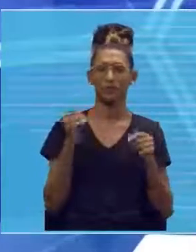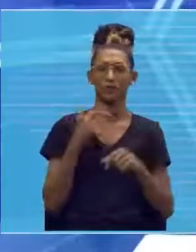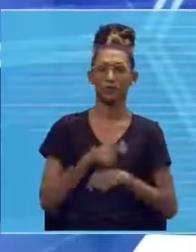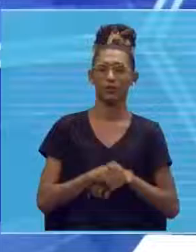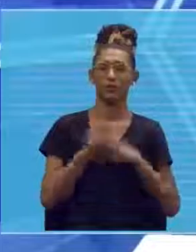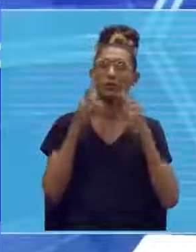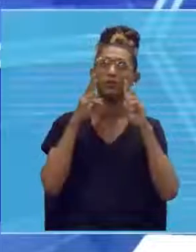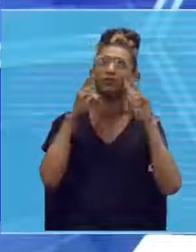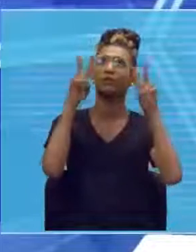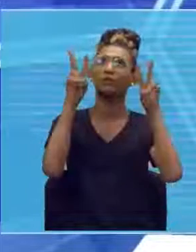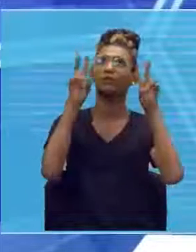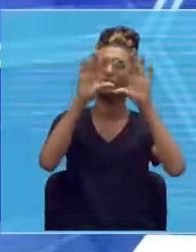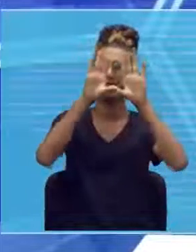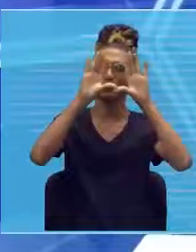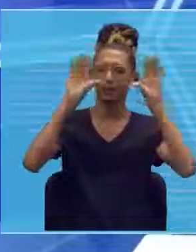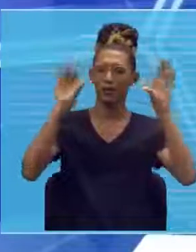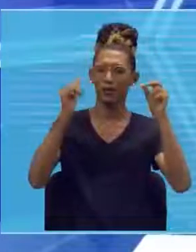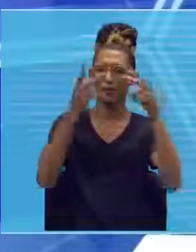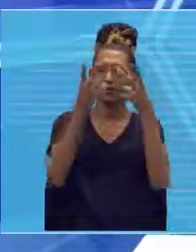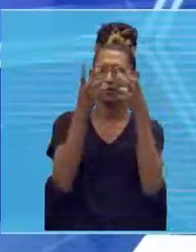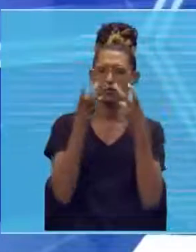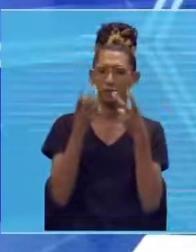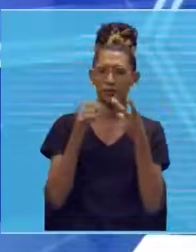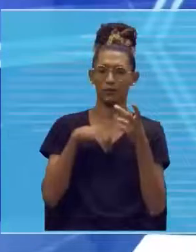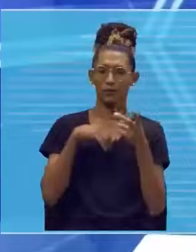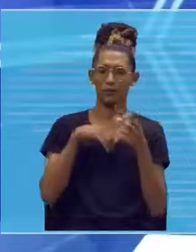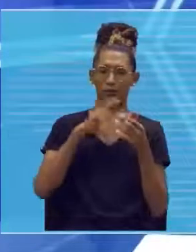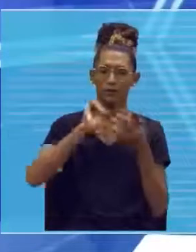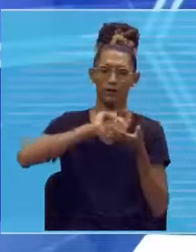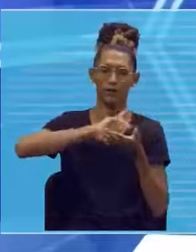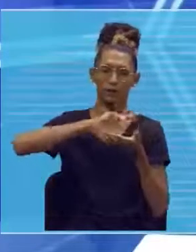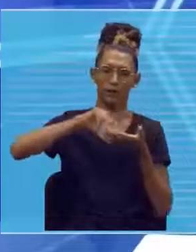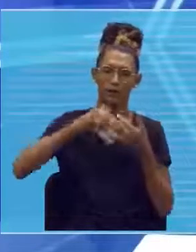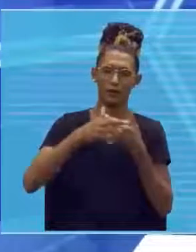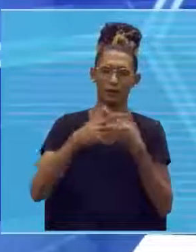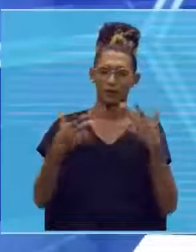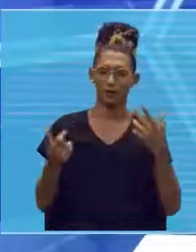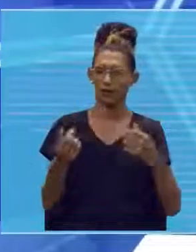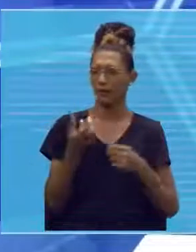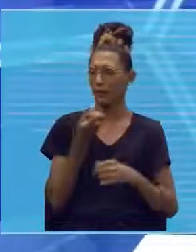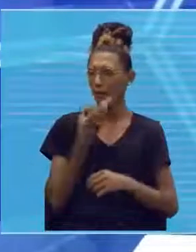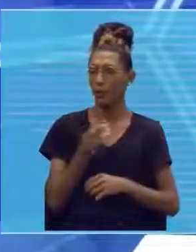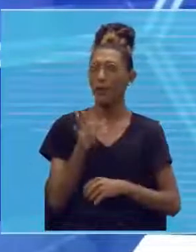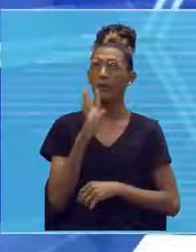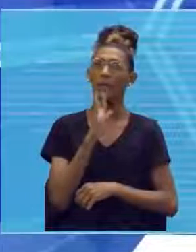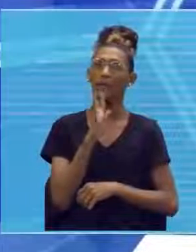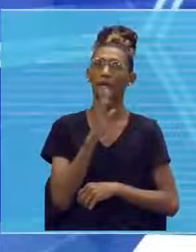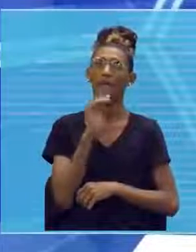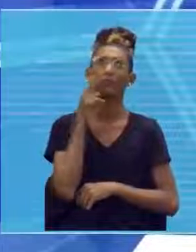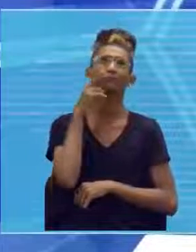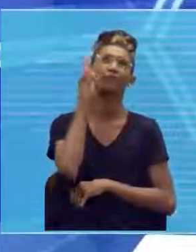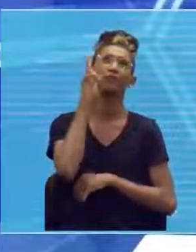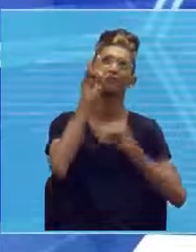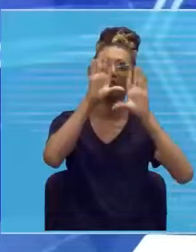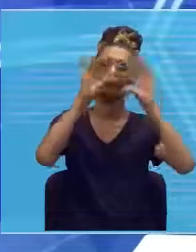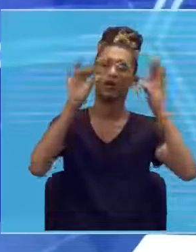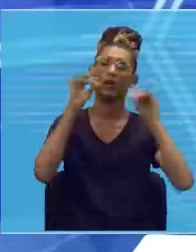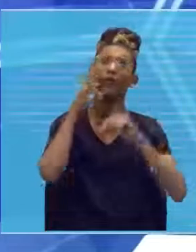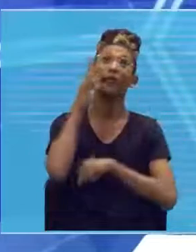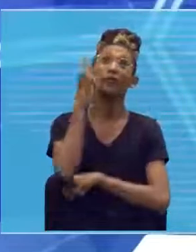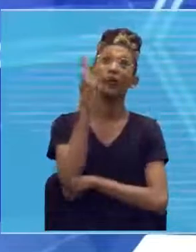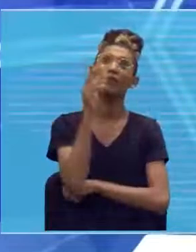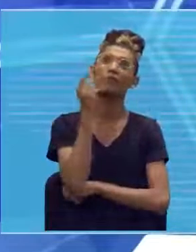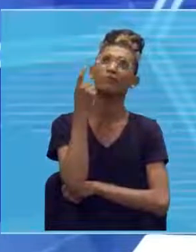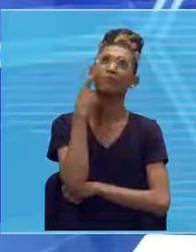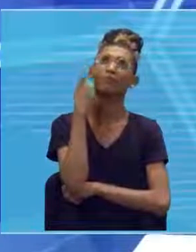para os céus Observe me tem muita coisa interessante para se conhecer e olhar para o céu fazer